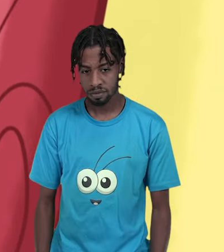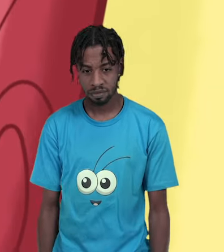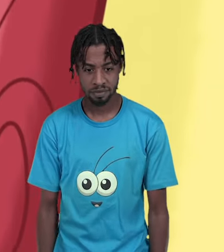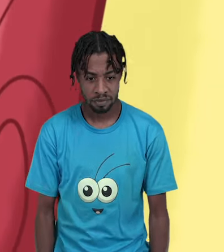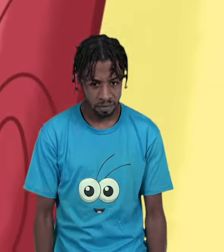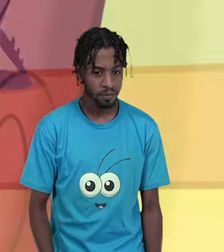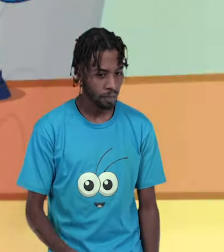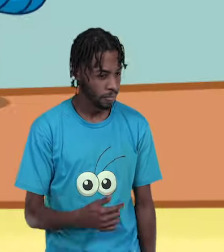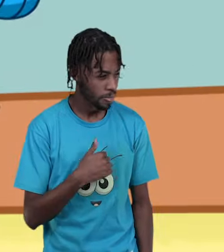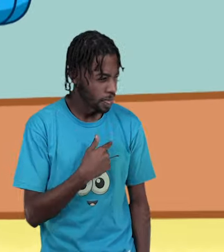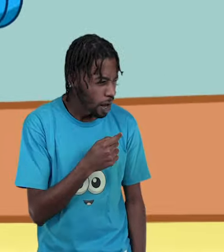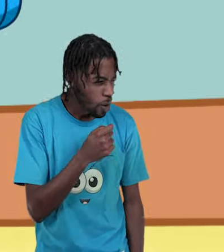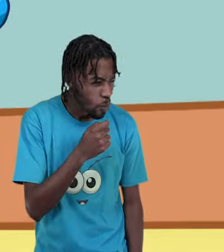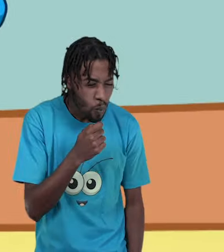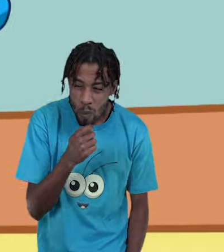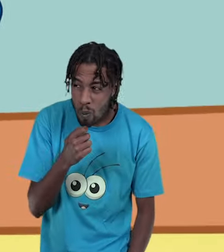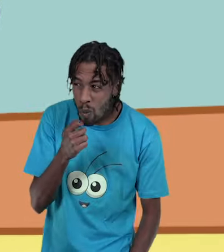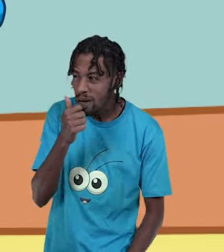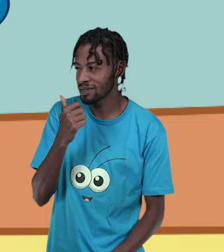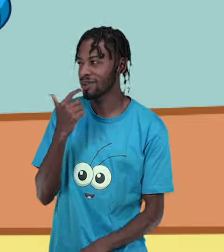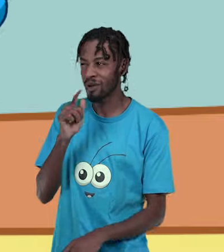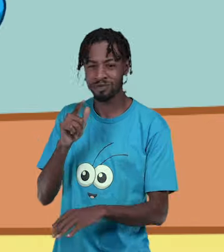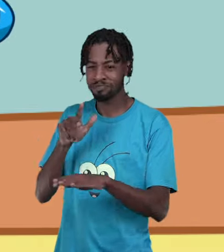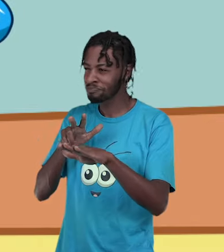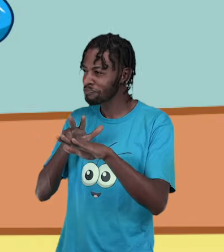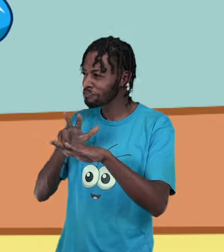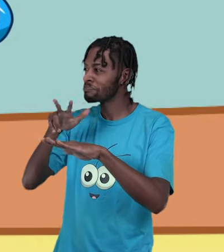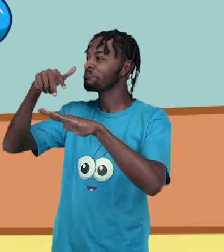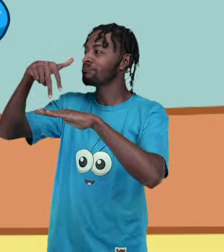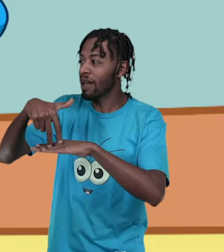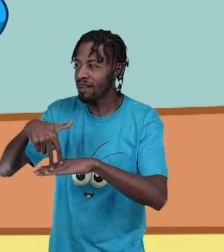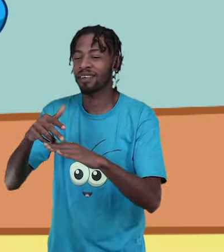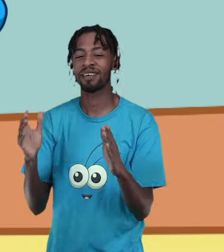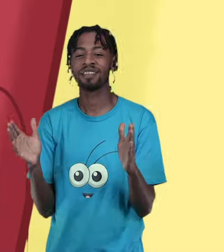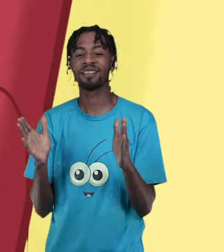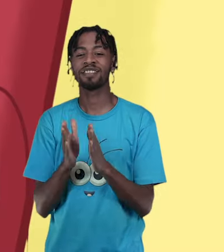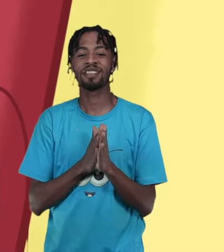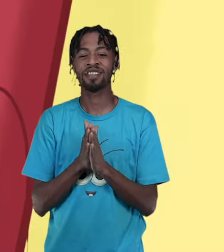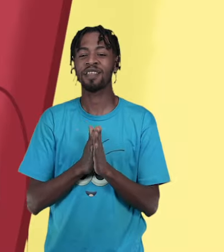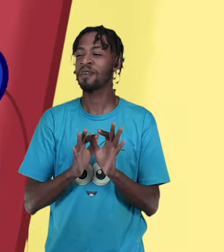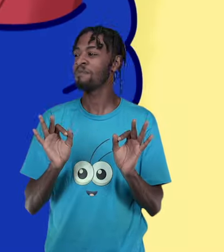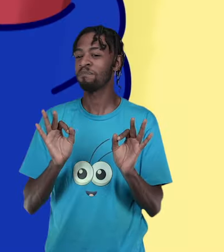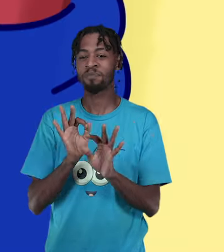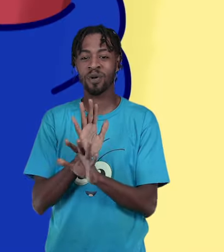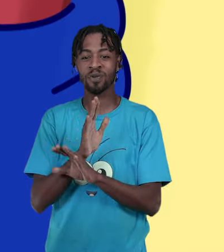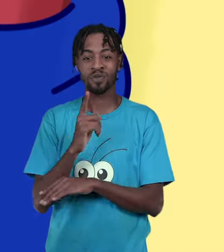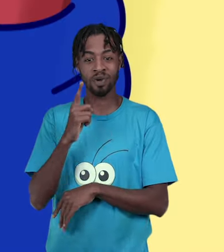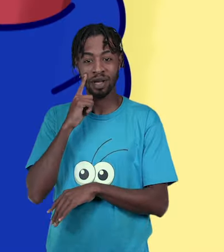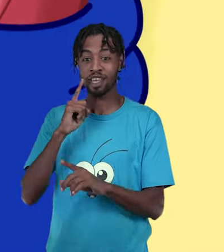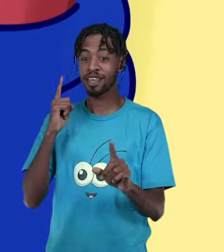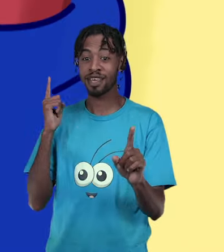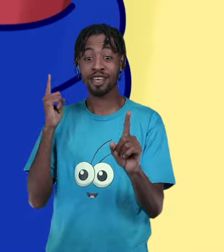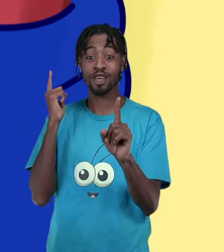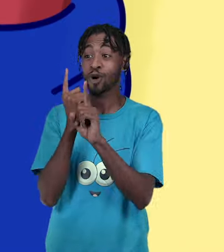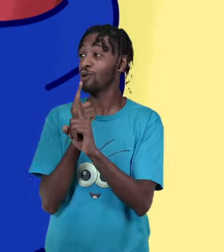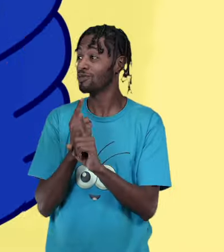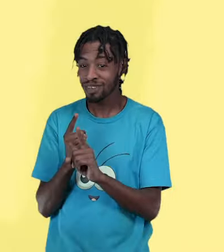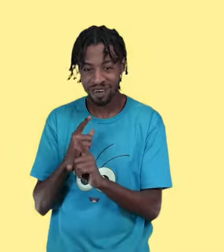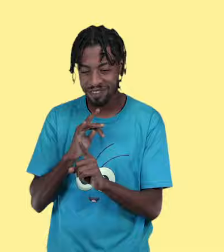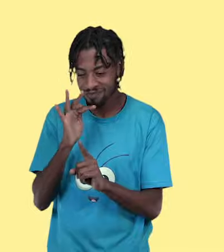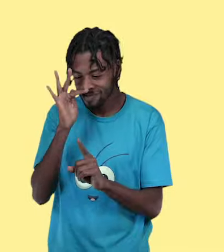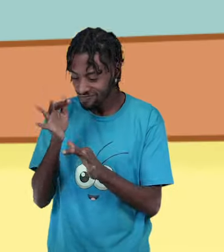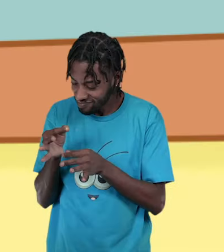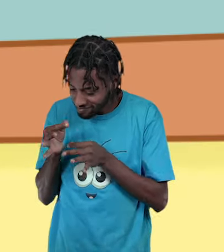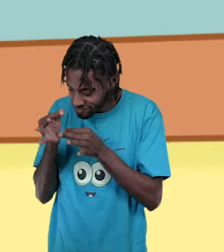pouquinho! Bob pega os trevinhos! Oba! Achamos os trevinhos! Mãos humanas pegam a escada Ai, ai,